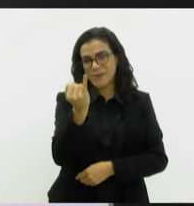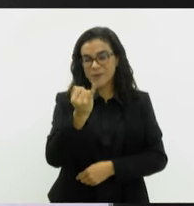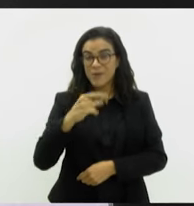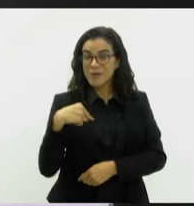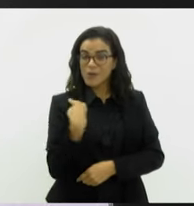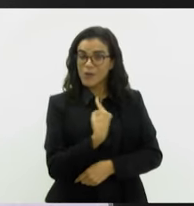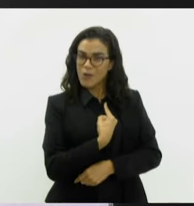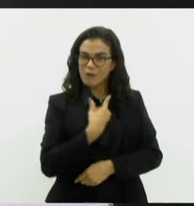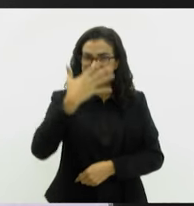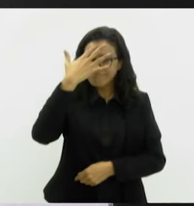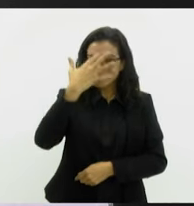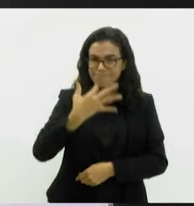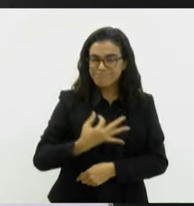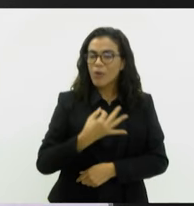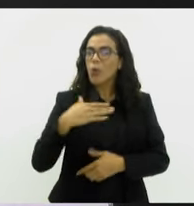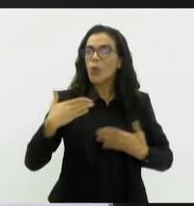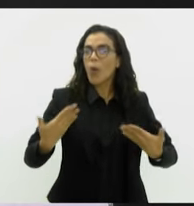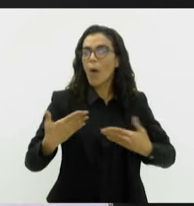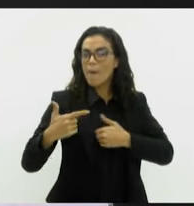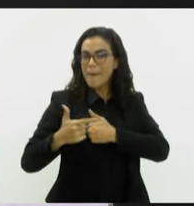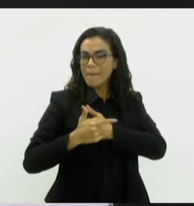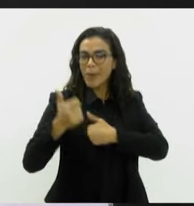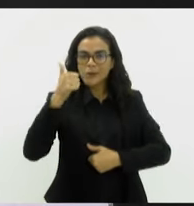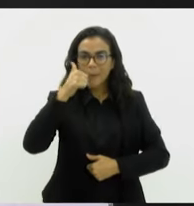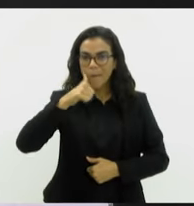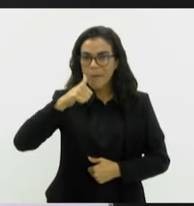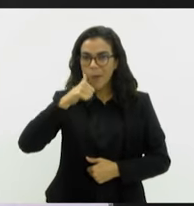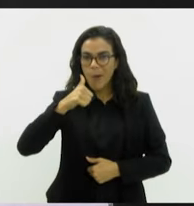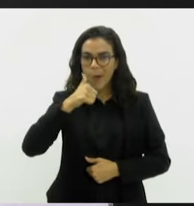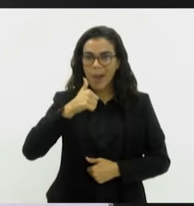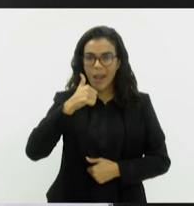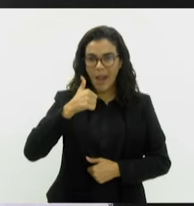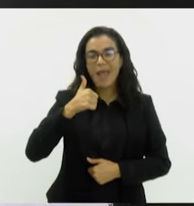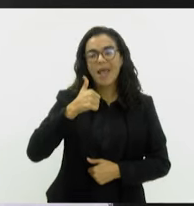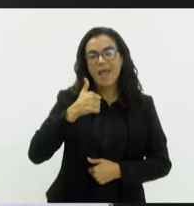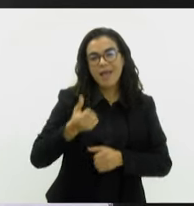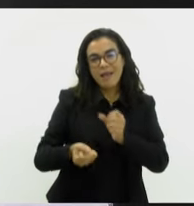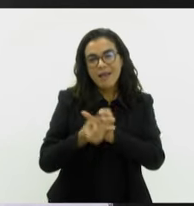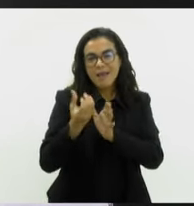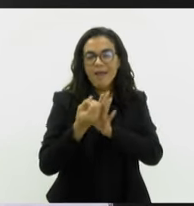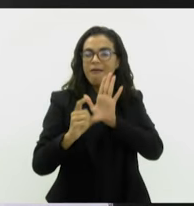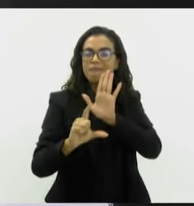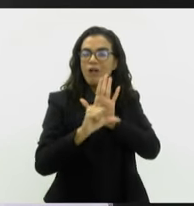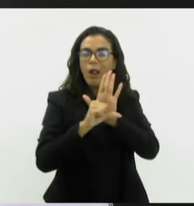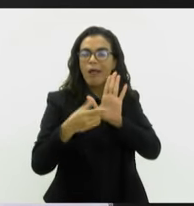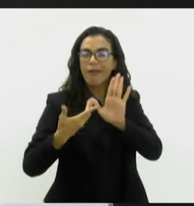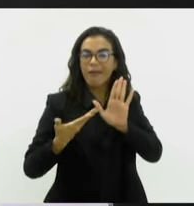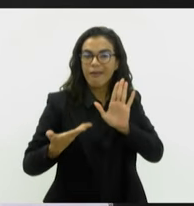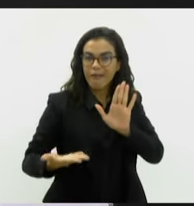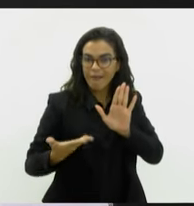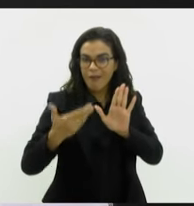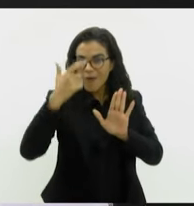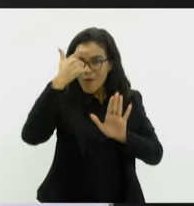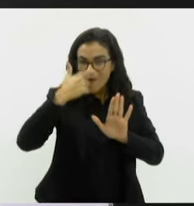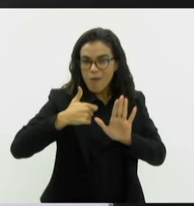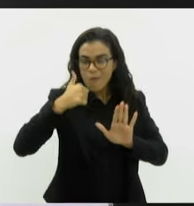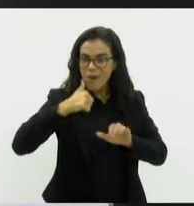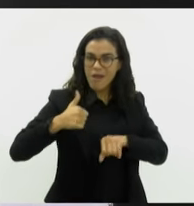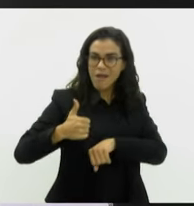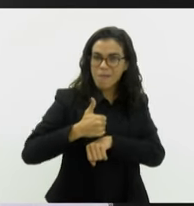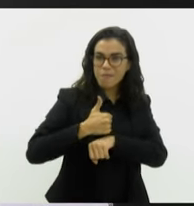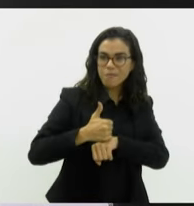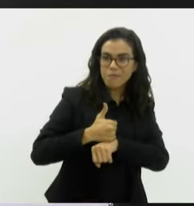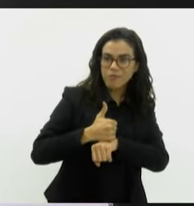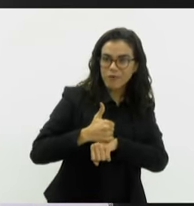nós entendamos o nosso papel fundamental enquanto legisladoras enquanto mulheres profissionais